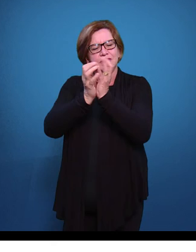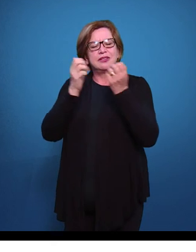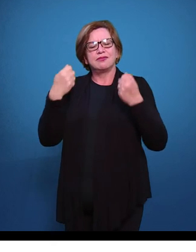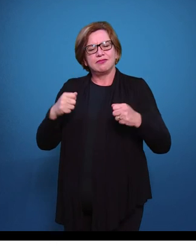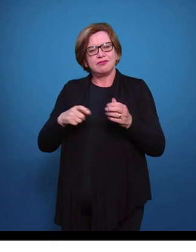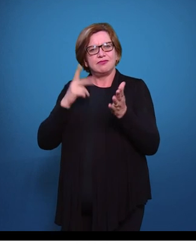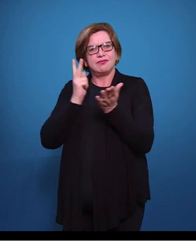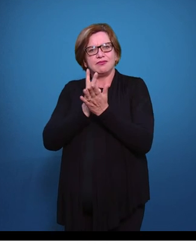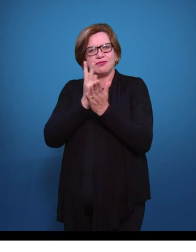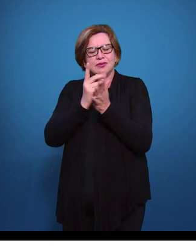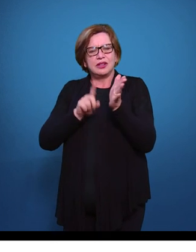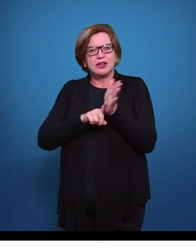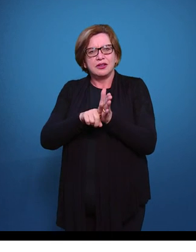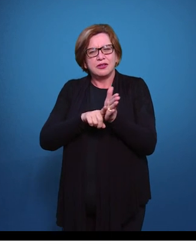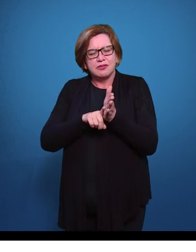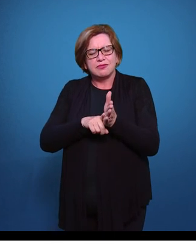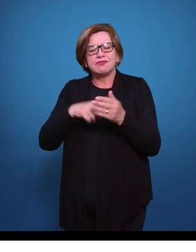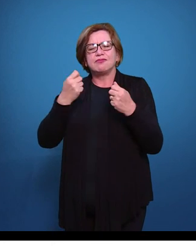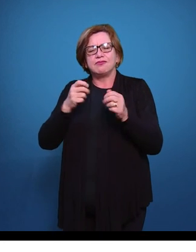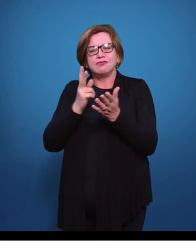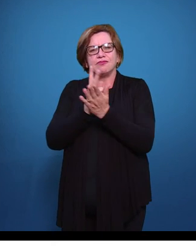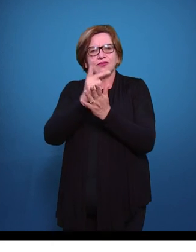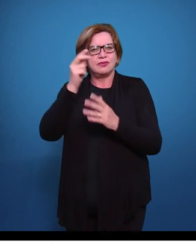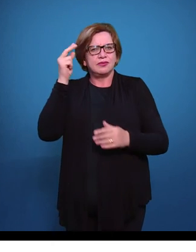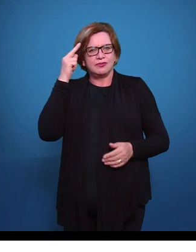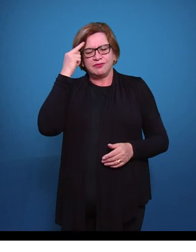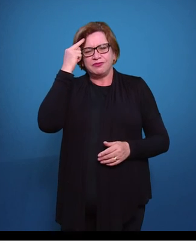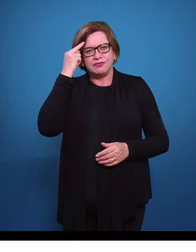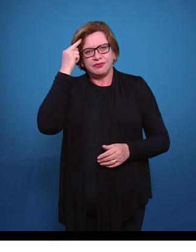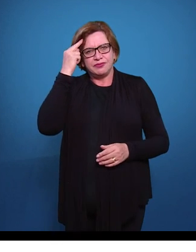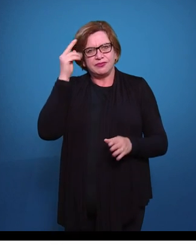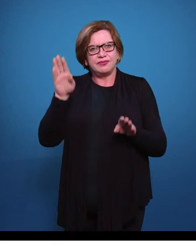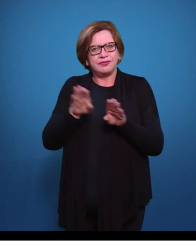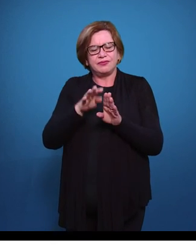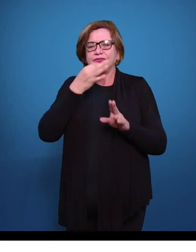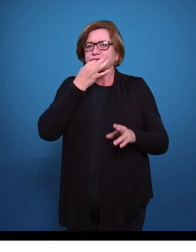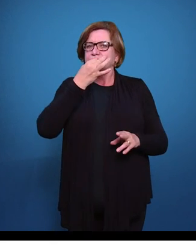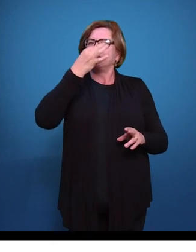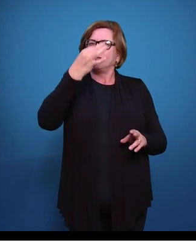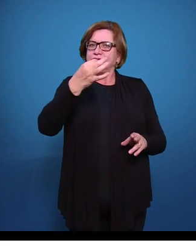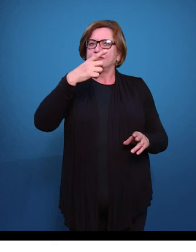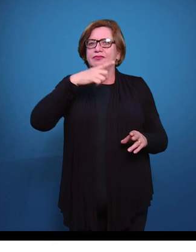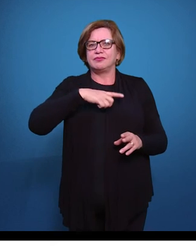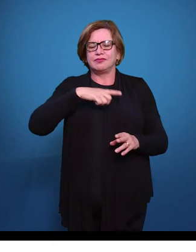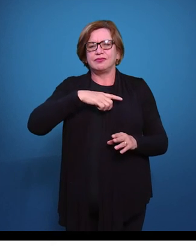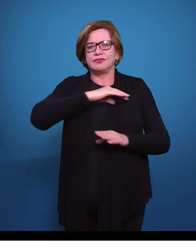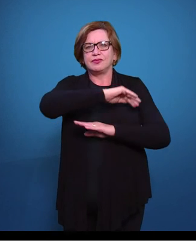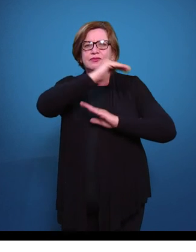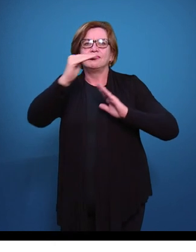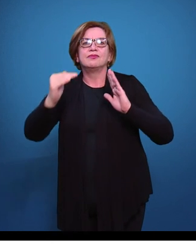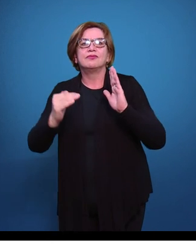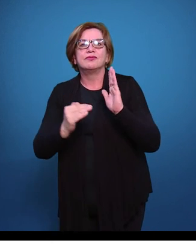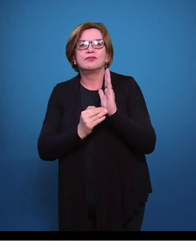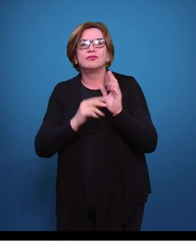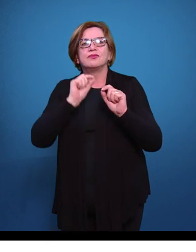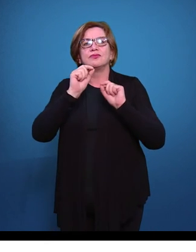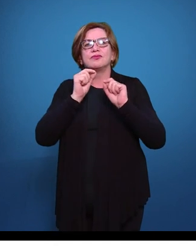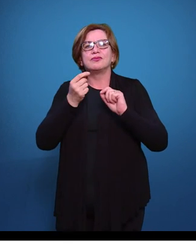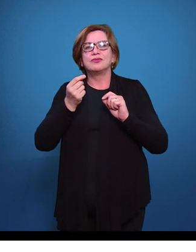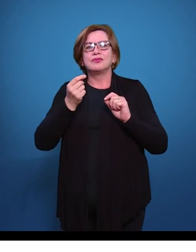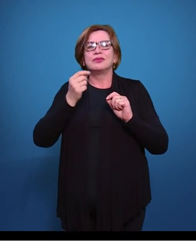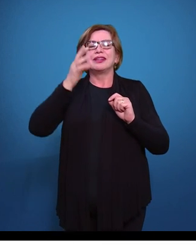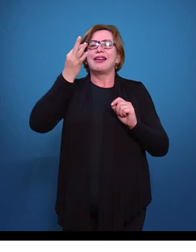questionem que reflitam e que se posicione e por fim as competências técnicas